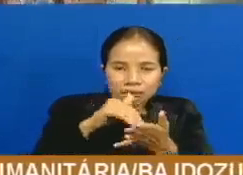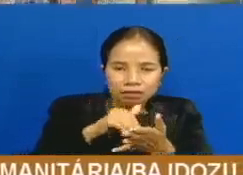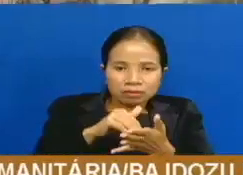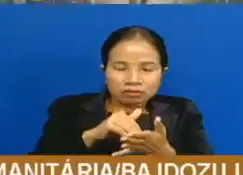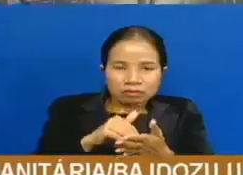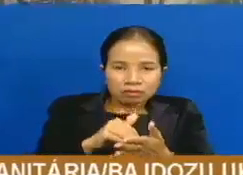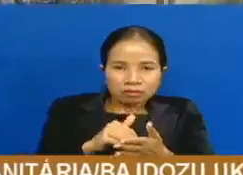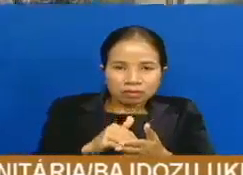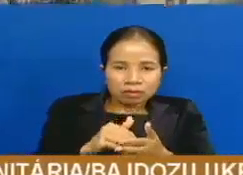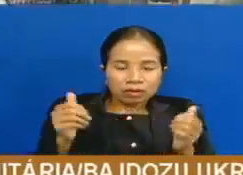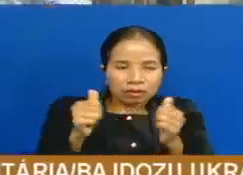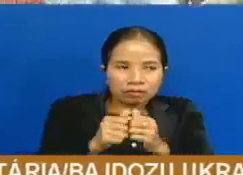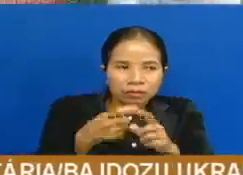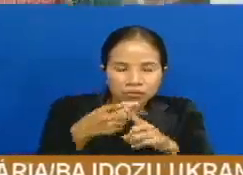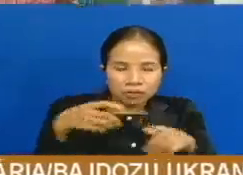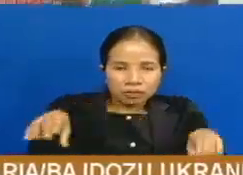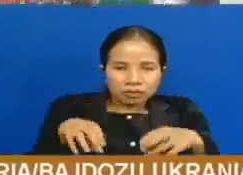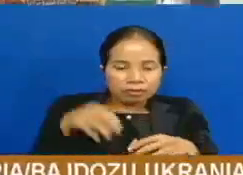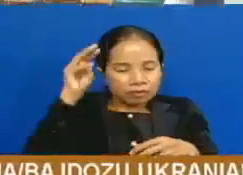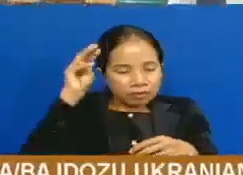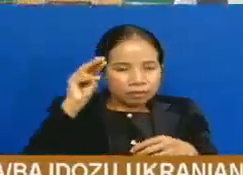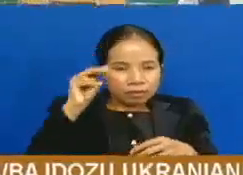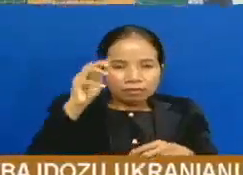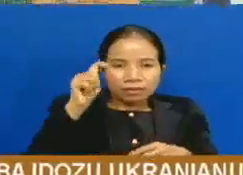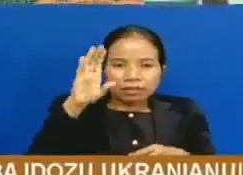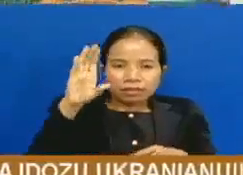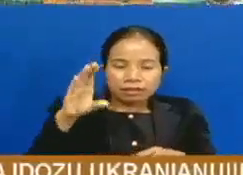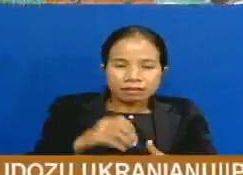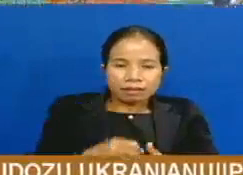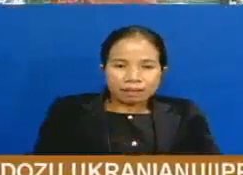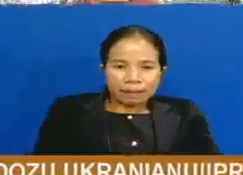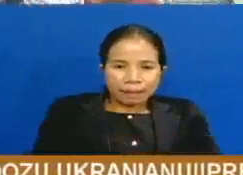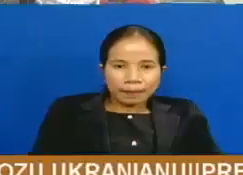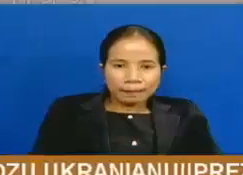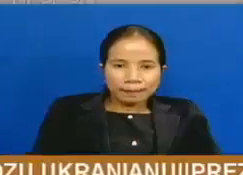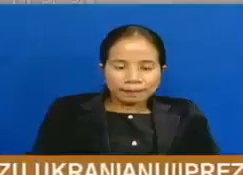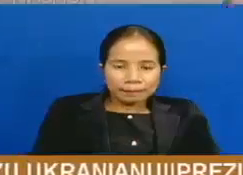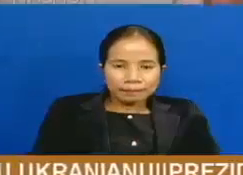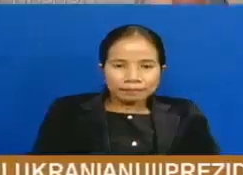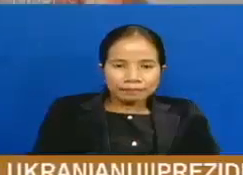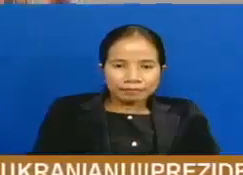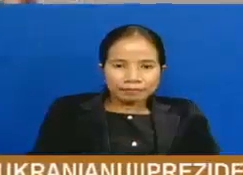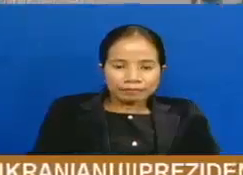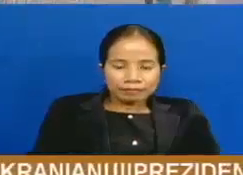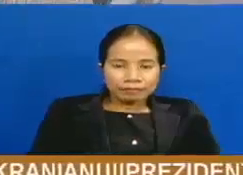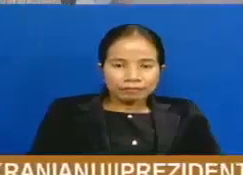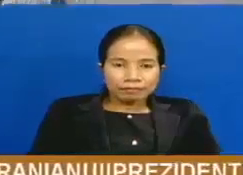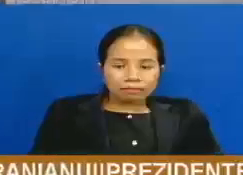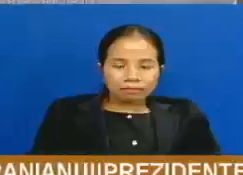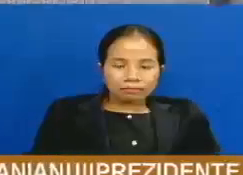viabilidade, acompanhamos husi técnico Ministério Transporte no Comunicação. Amaro Ornai, Jerônimo